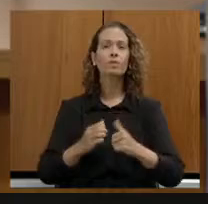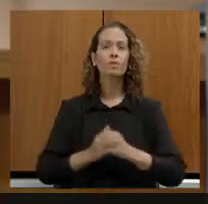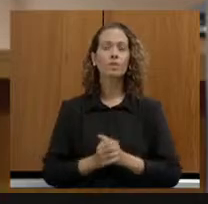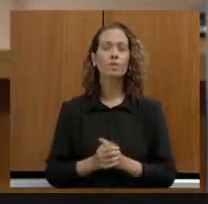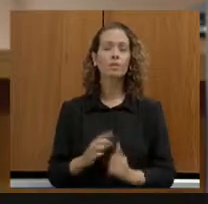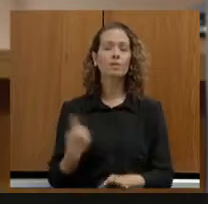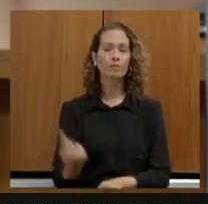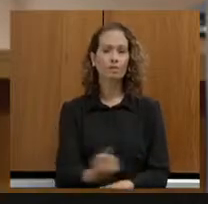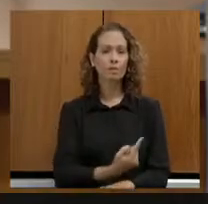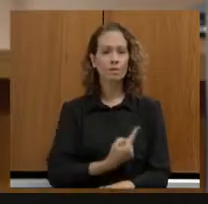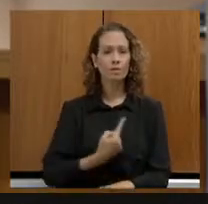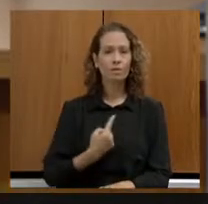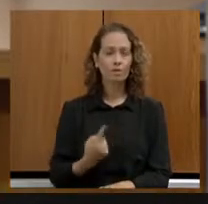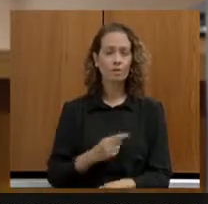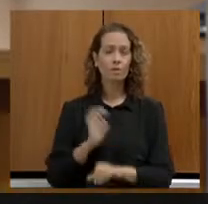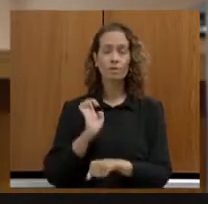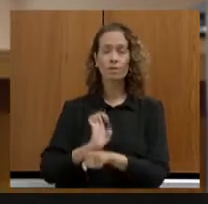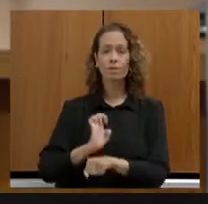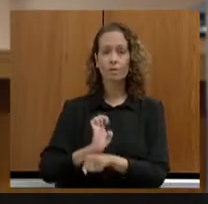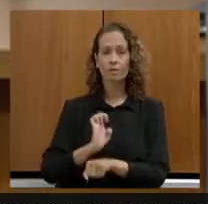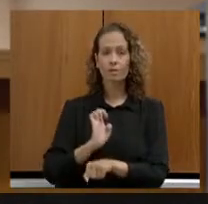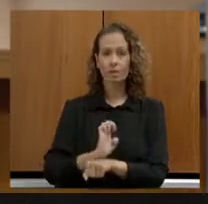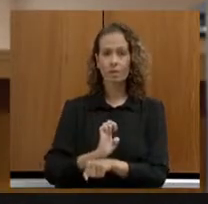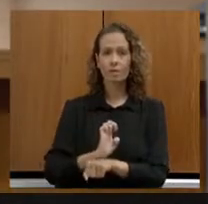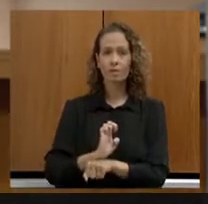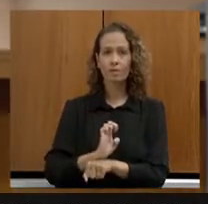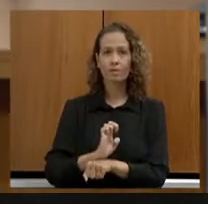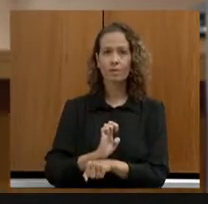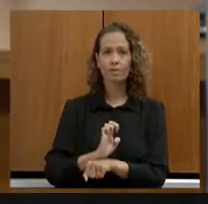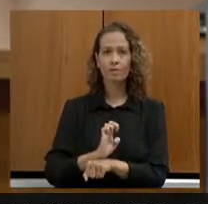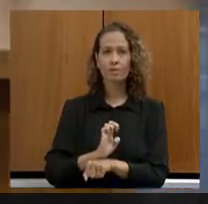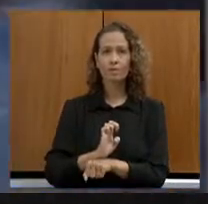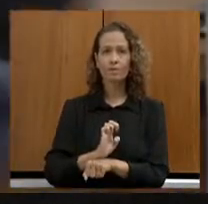na nossa do nosso Estado A